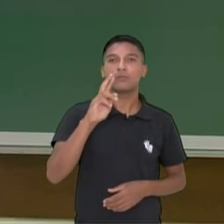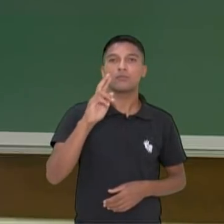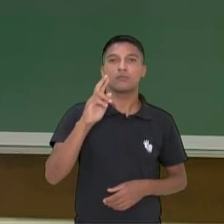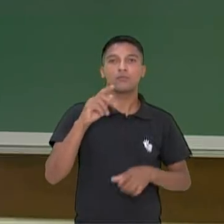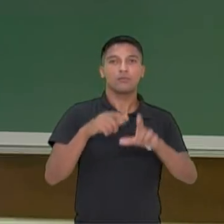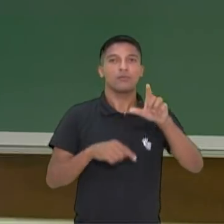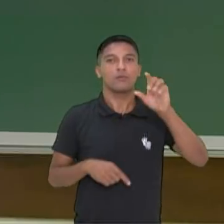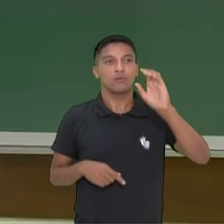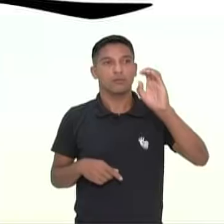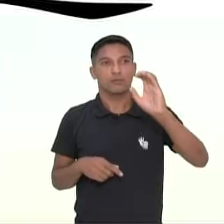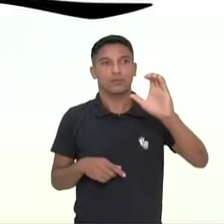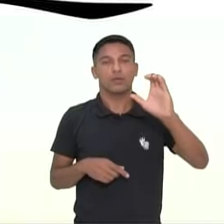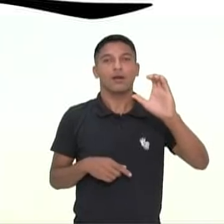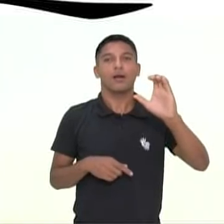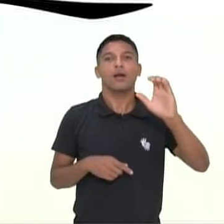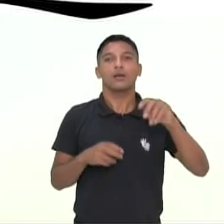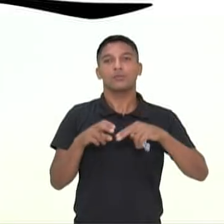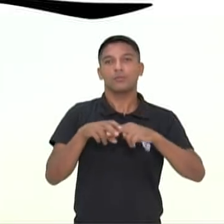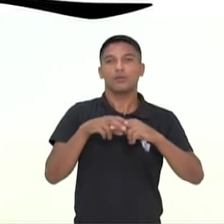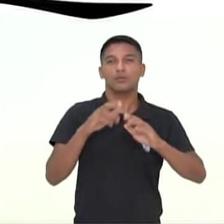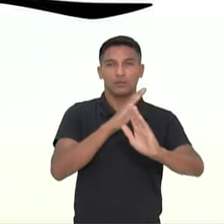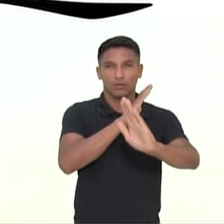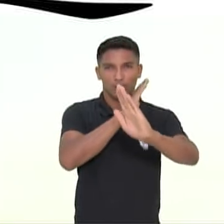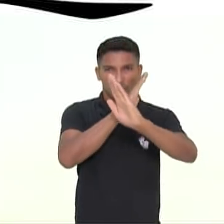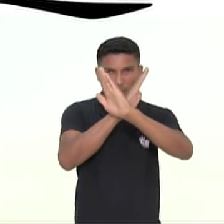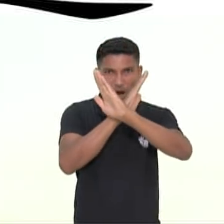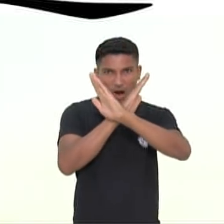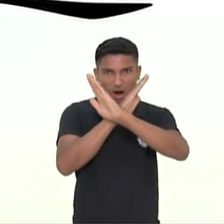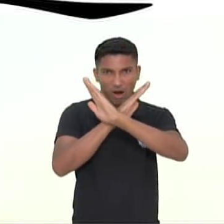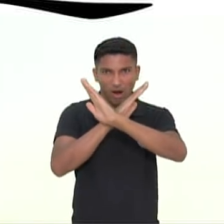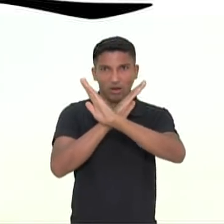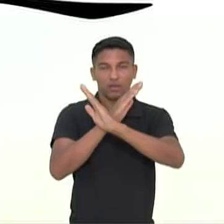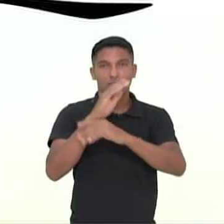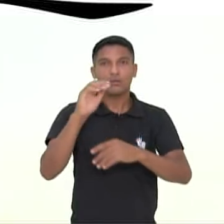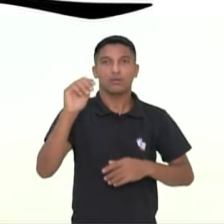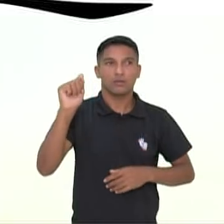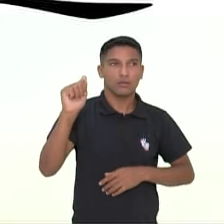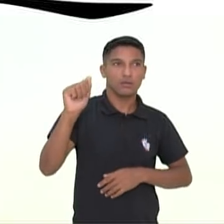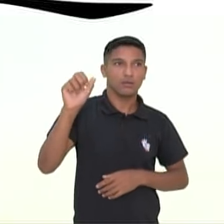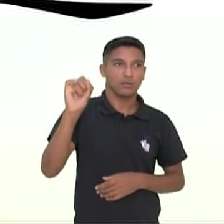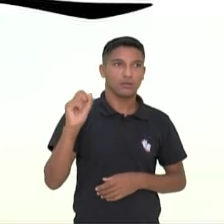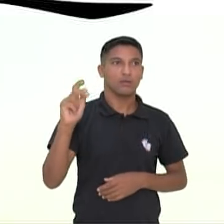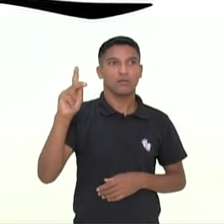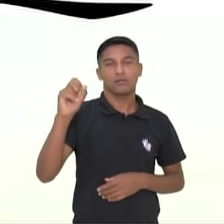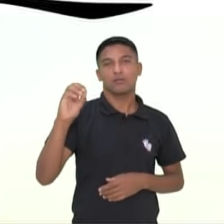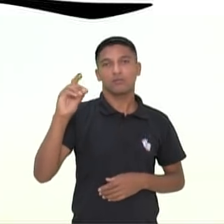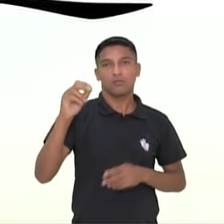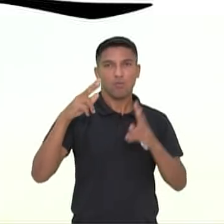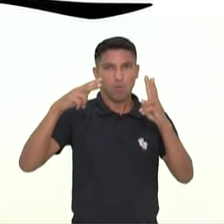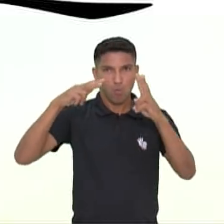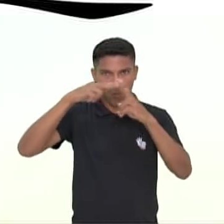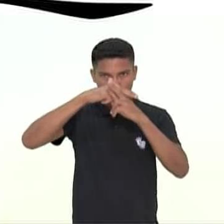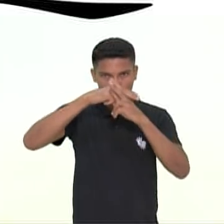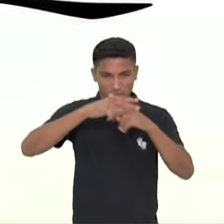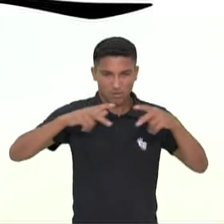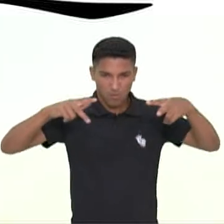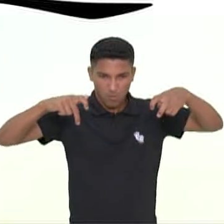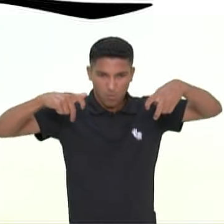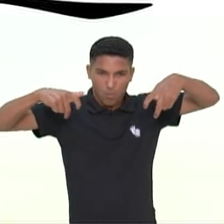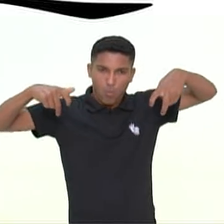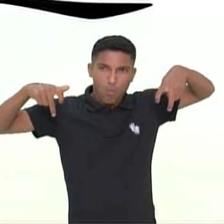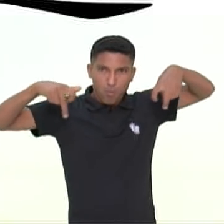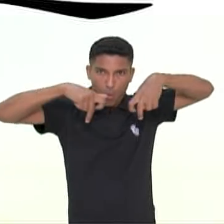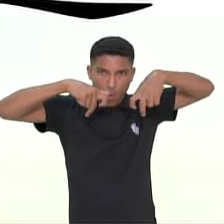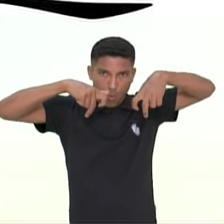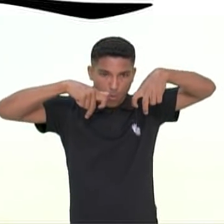da harmonização das energias. E vocês vão ver algo bem interessante, que nessa aula de hoje